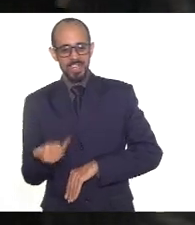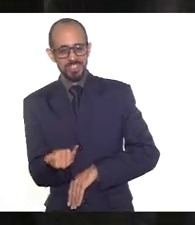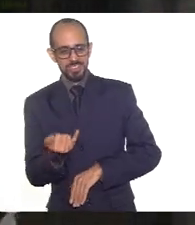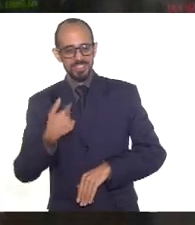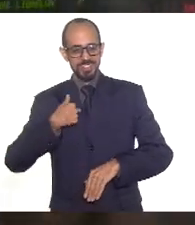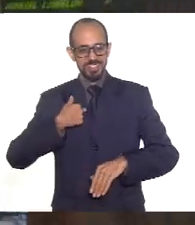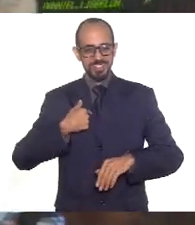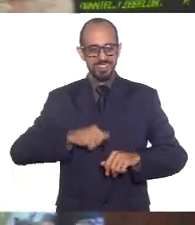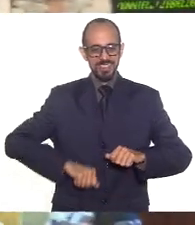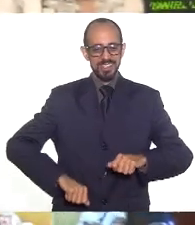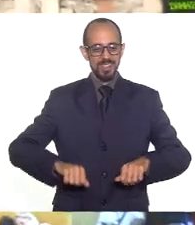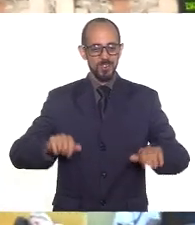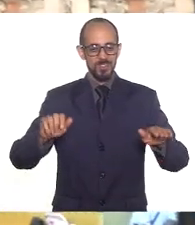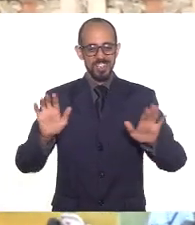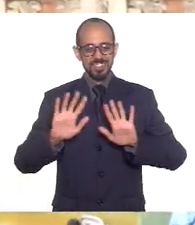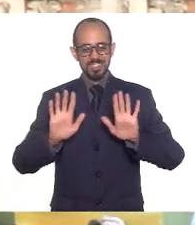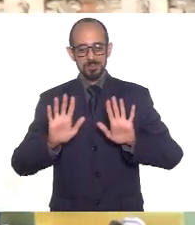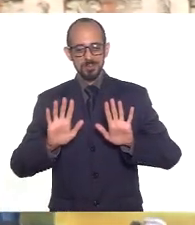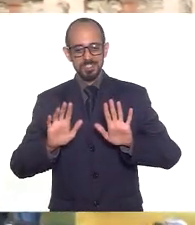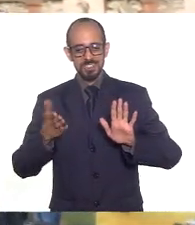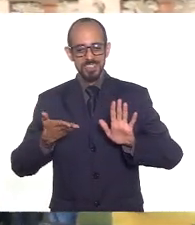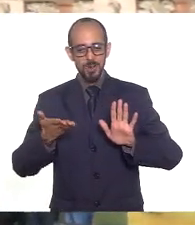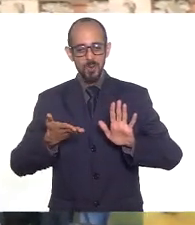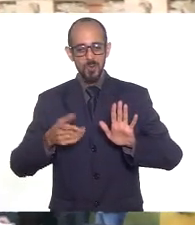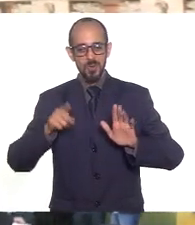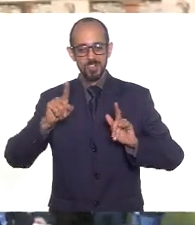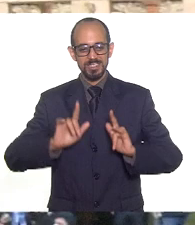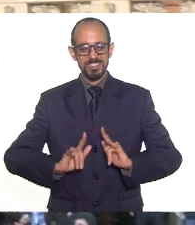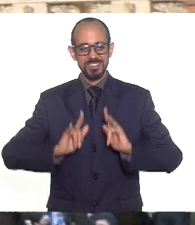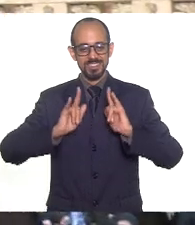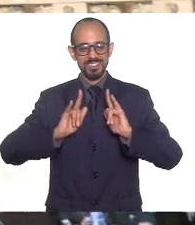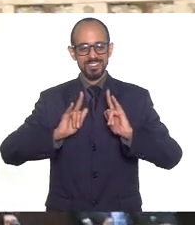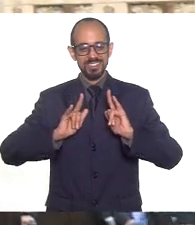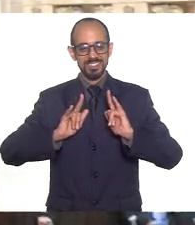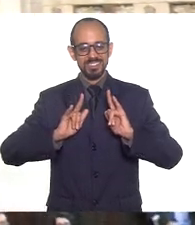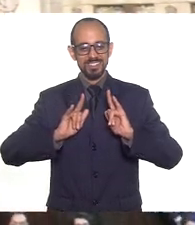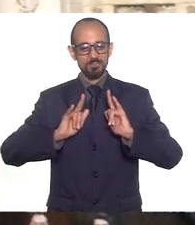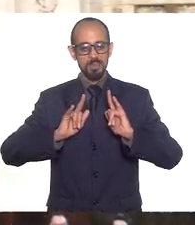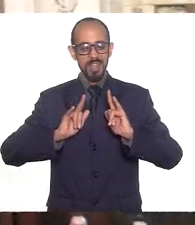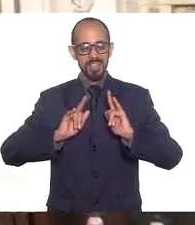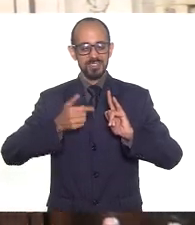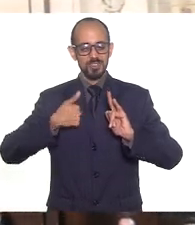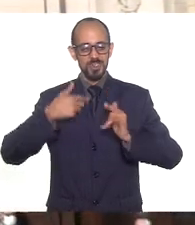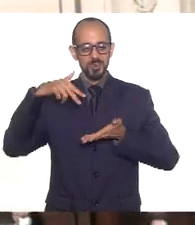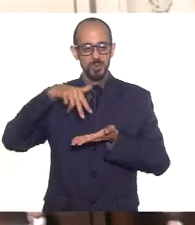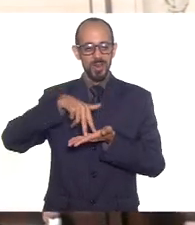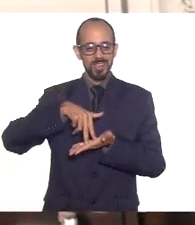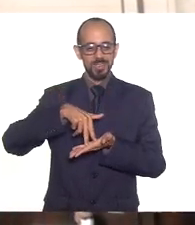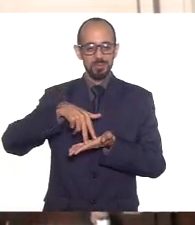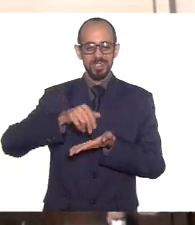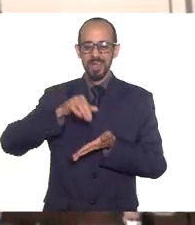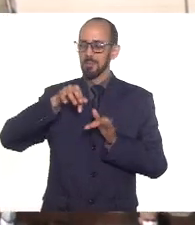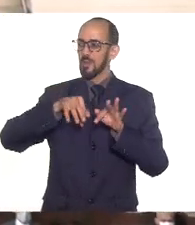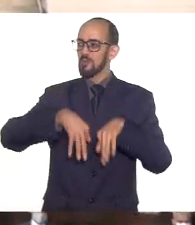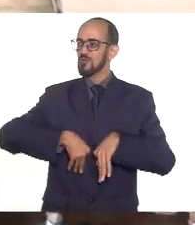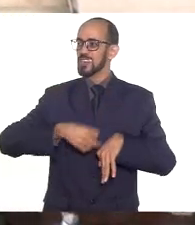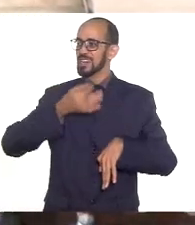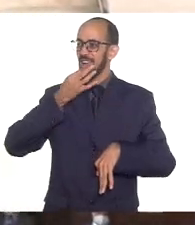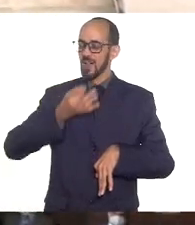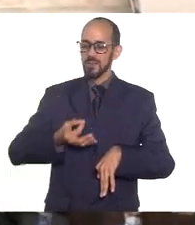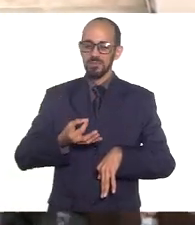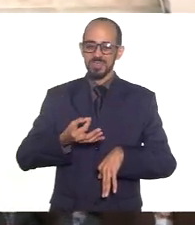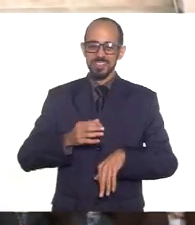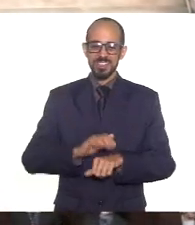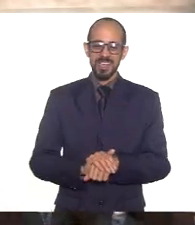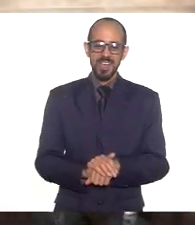na despedida do Lima sobrinho Barreto tô aqui para dar o meu último parecer com o presidente da